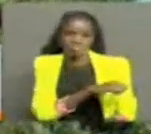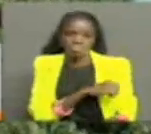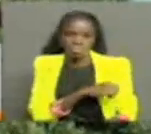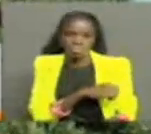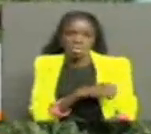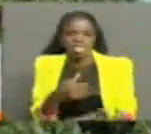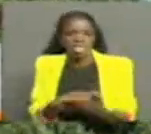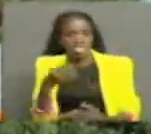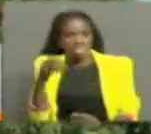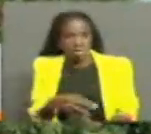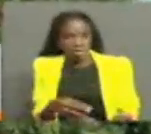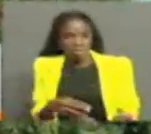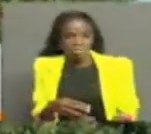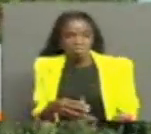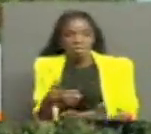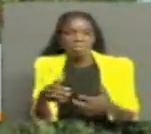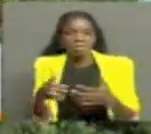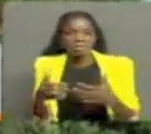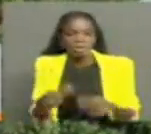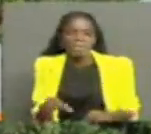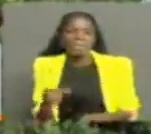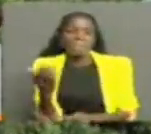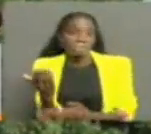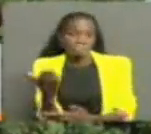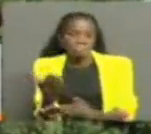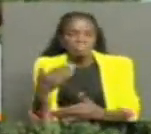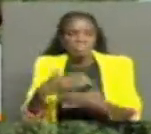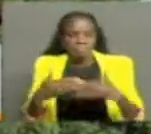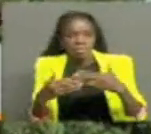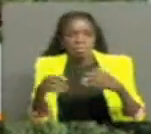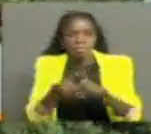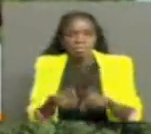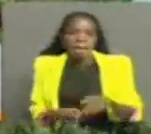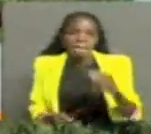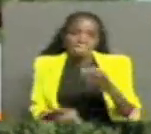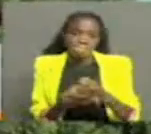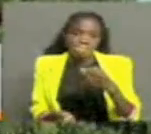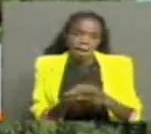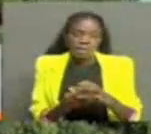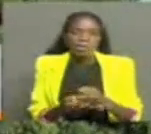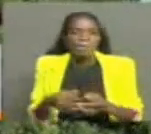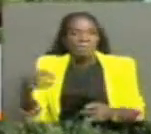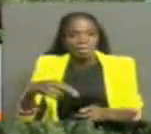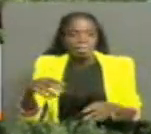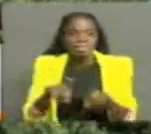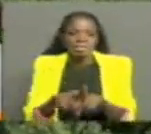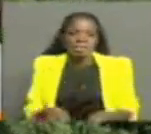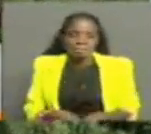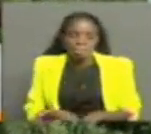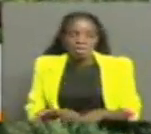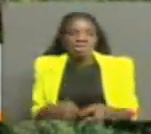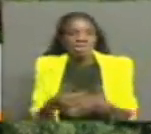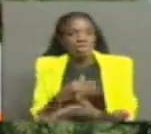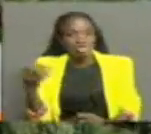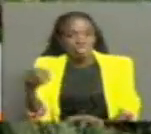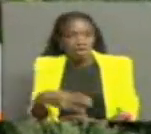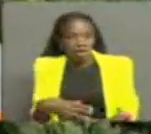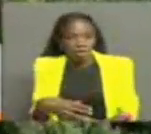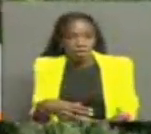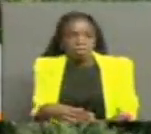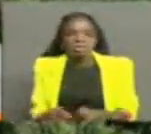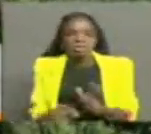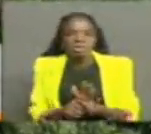solicitado. E encontramos também aqui umas instalações para o banco, porque a população, quando precisa de tratar